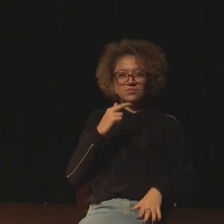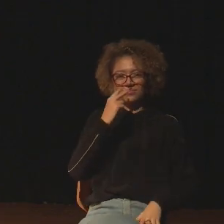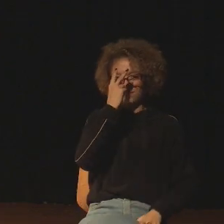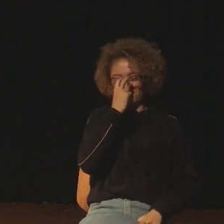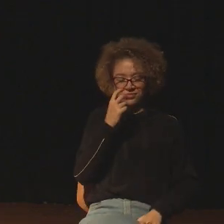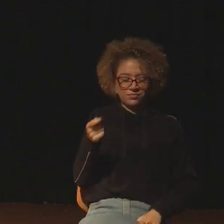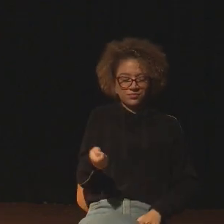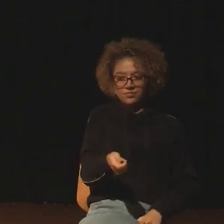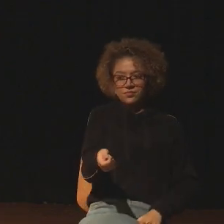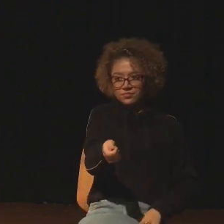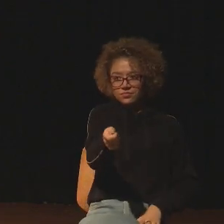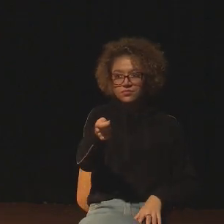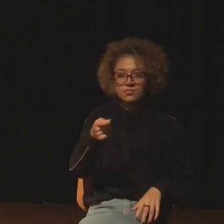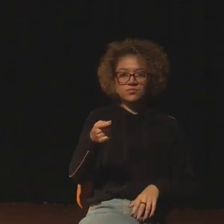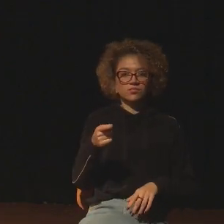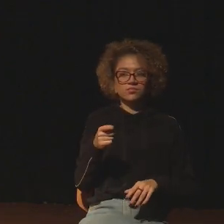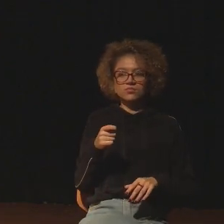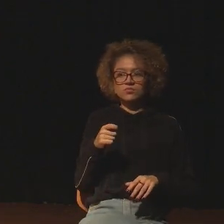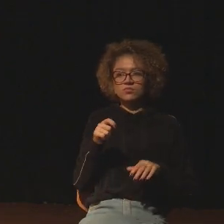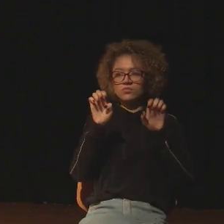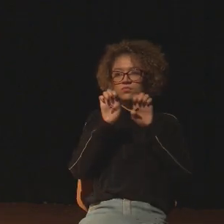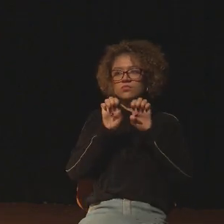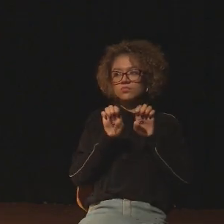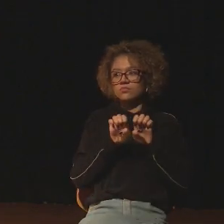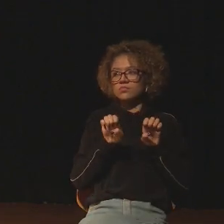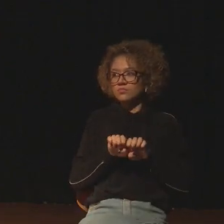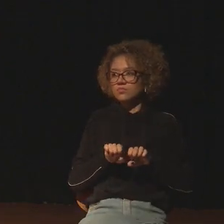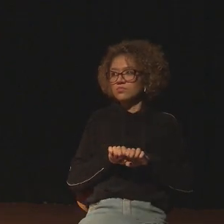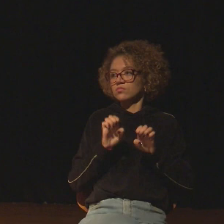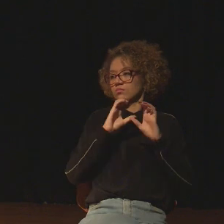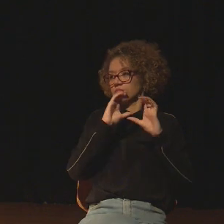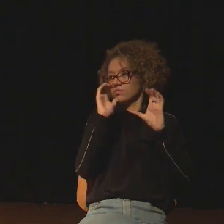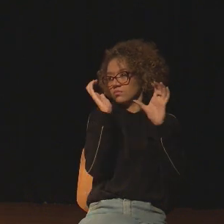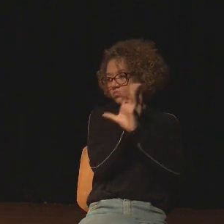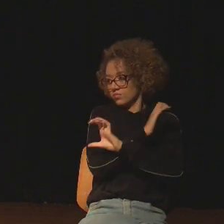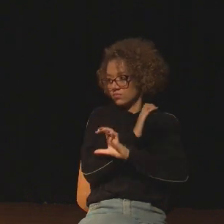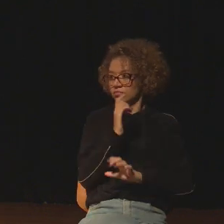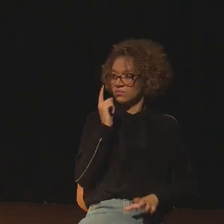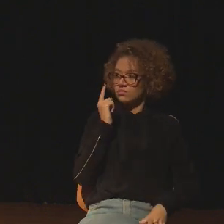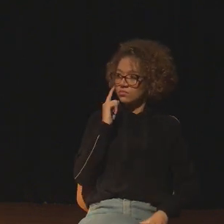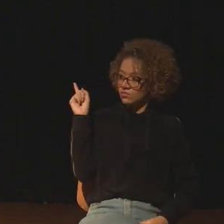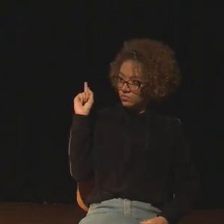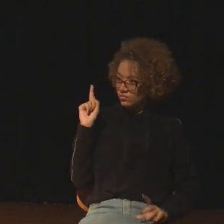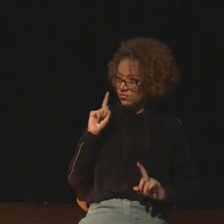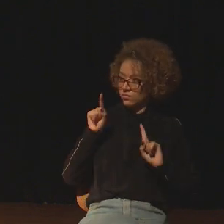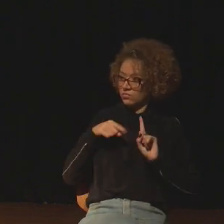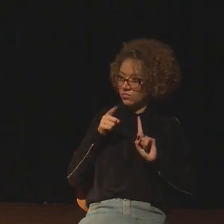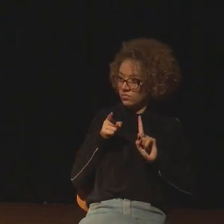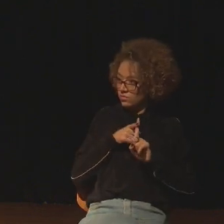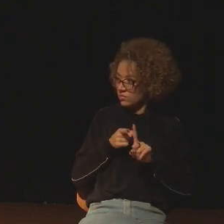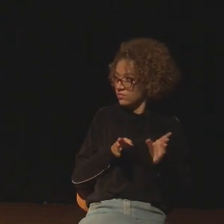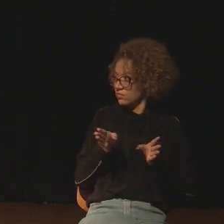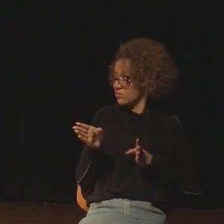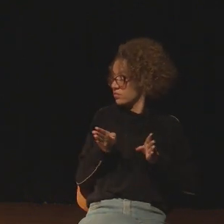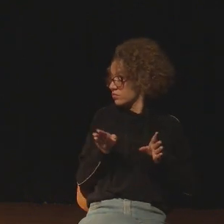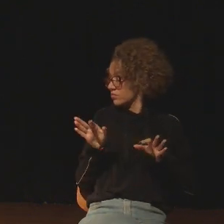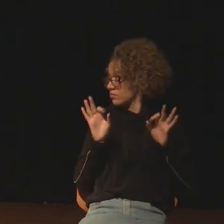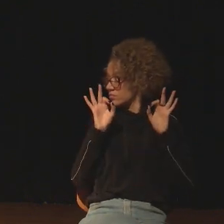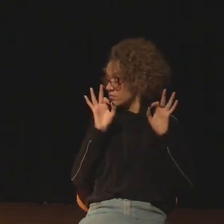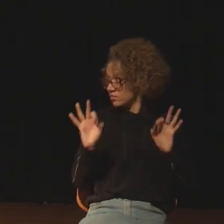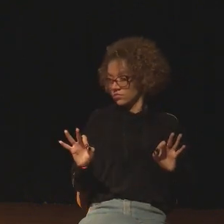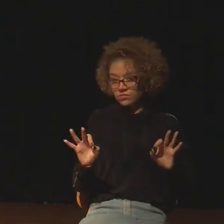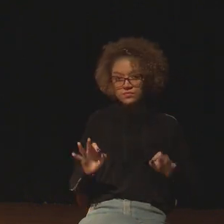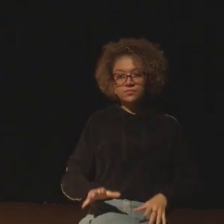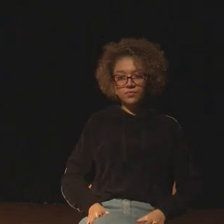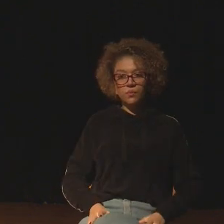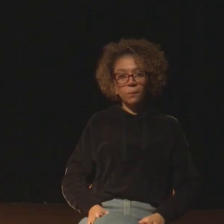enfim, toda o que está previsto, né, para que ele se torne de fato acessível. E